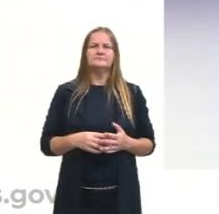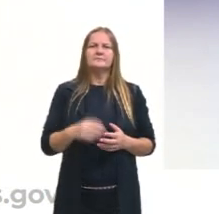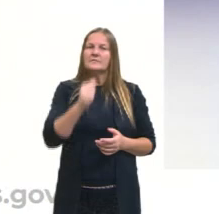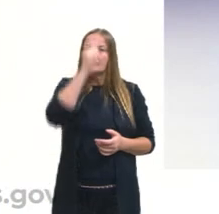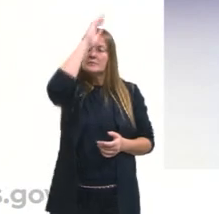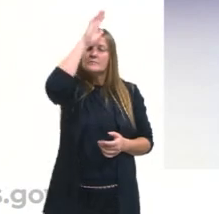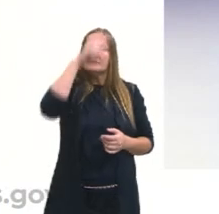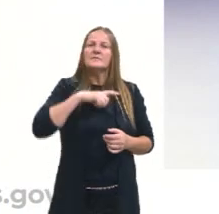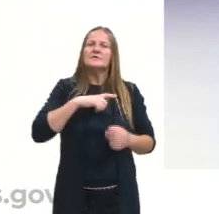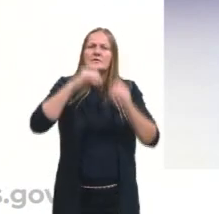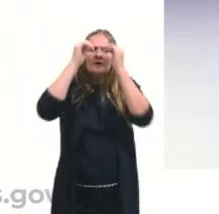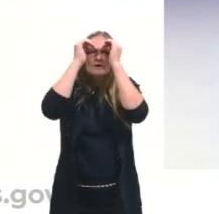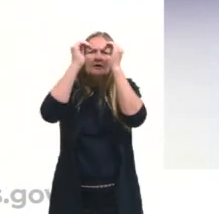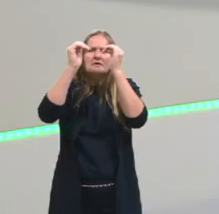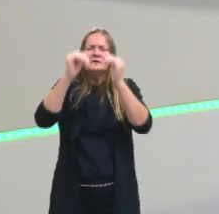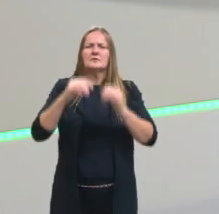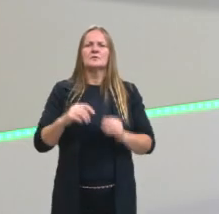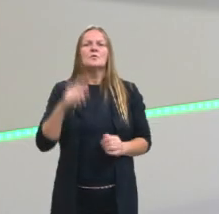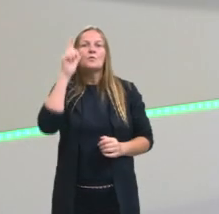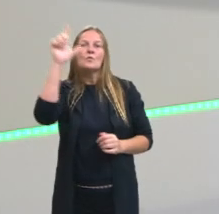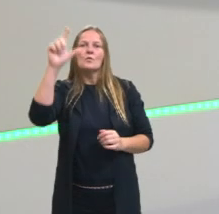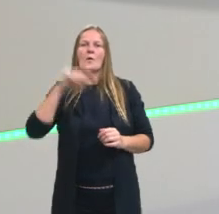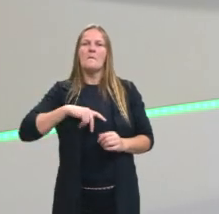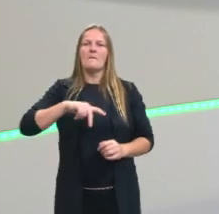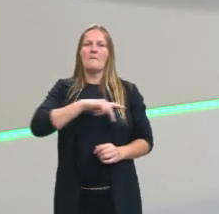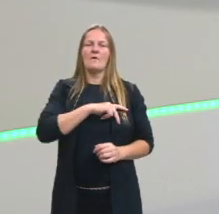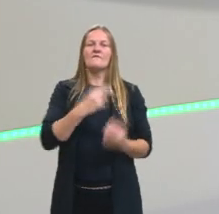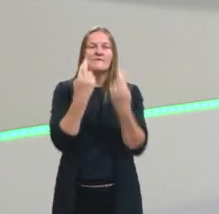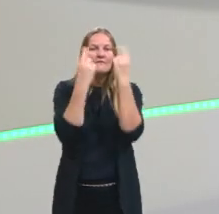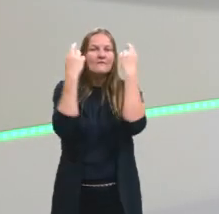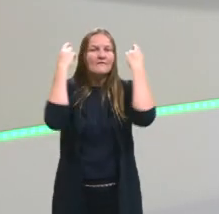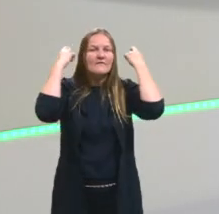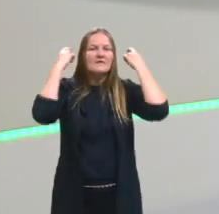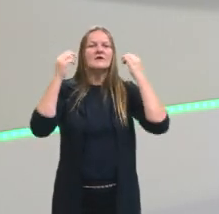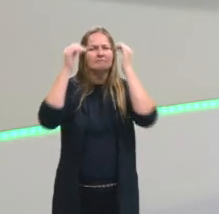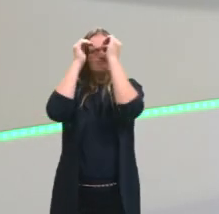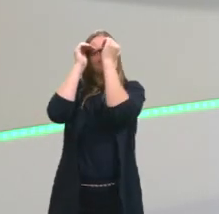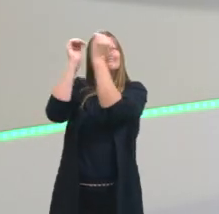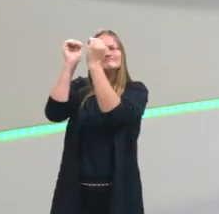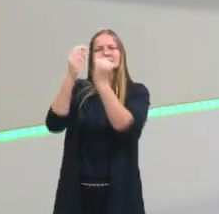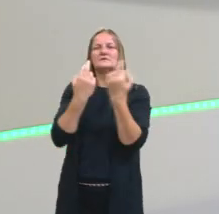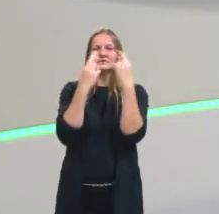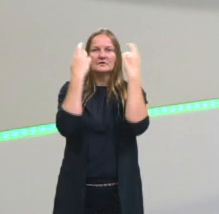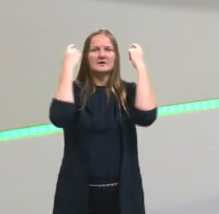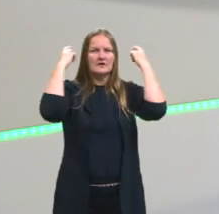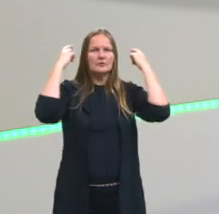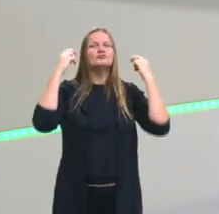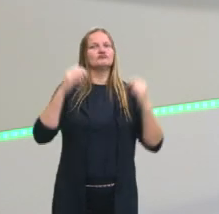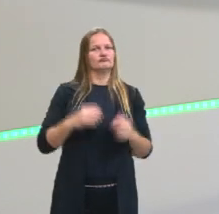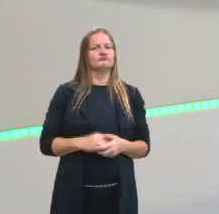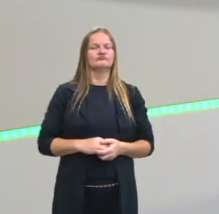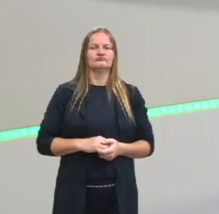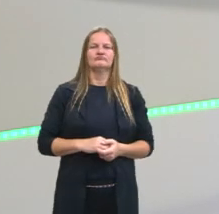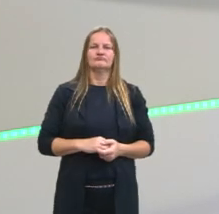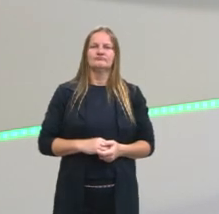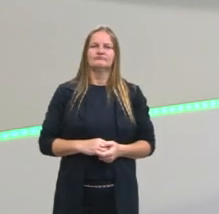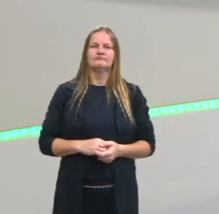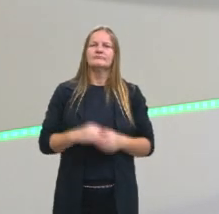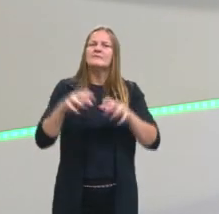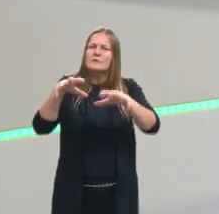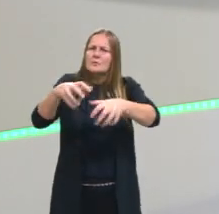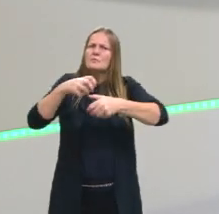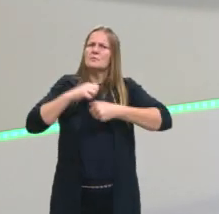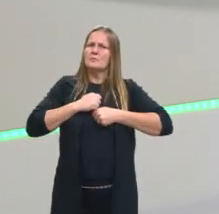por alguns povos que eles conquistaram Como é o exemplo dos gregos mas respeitavam muitos gregos e inclusive se